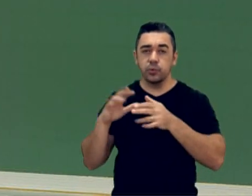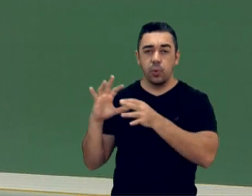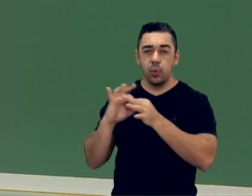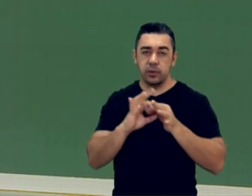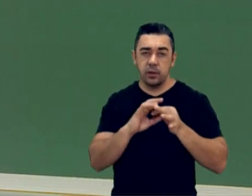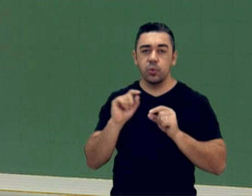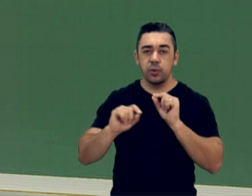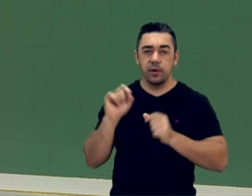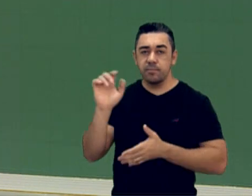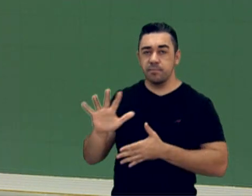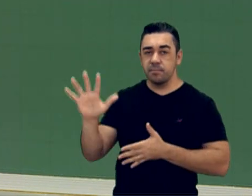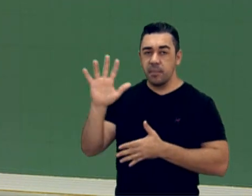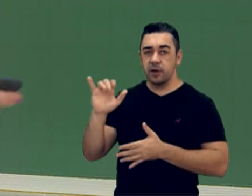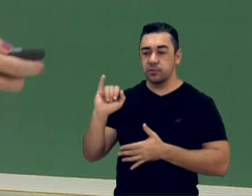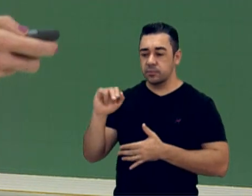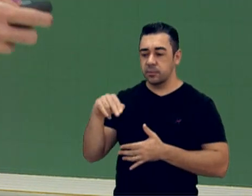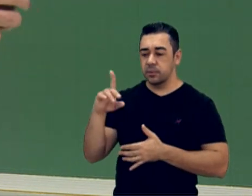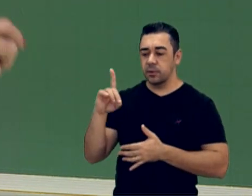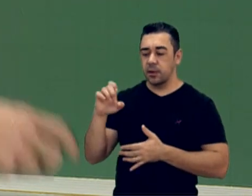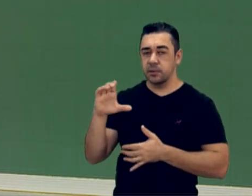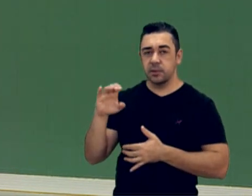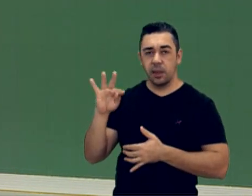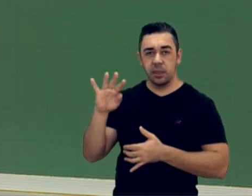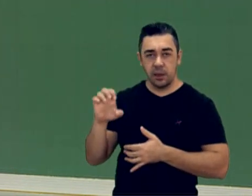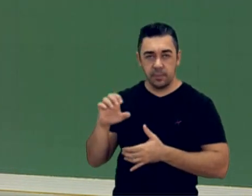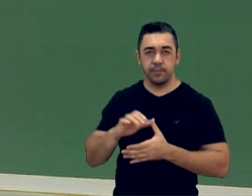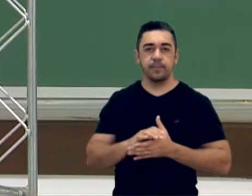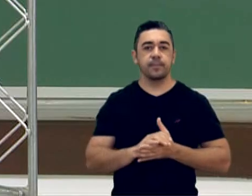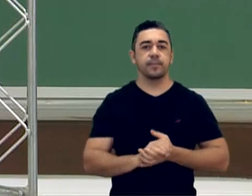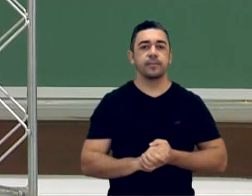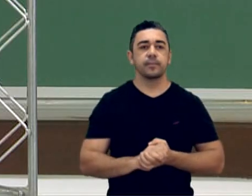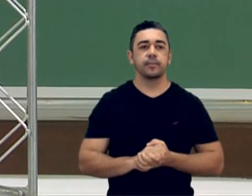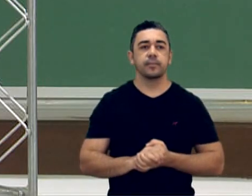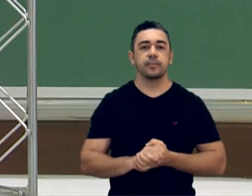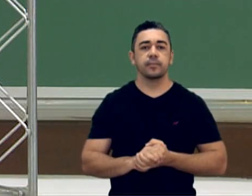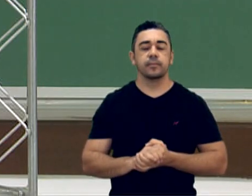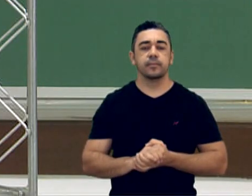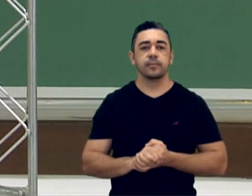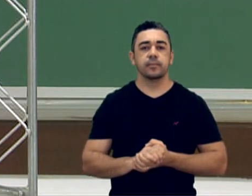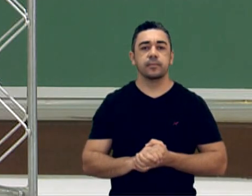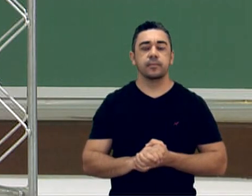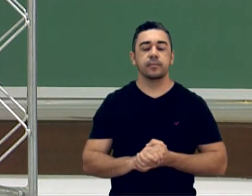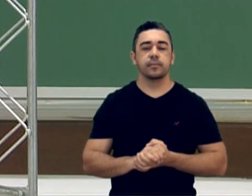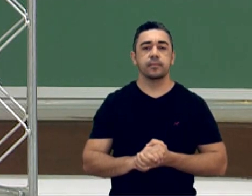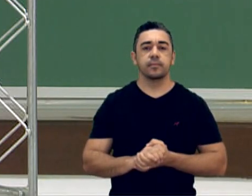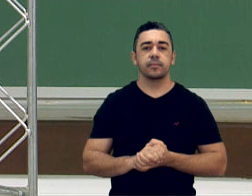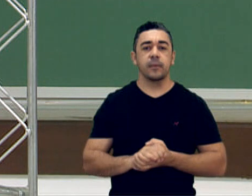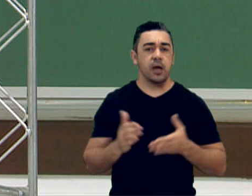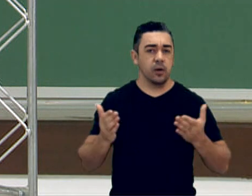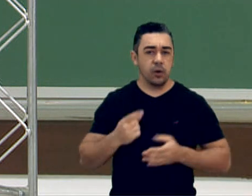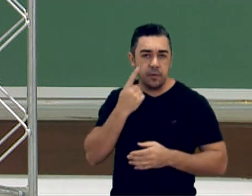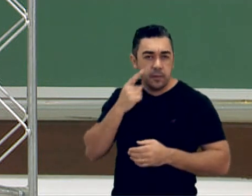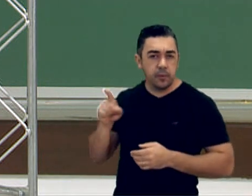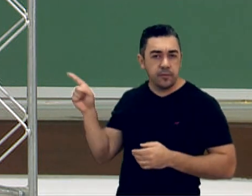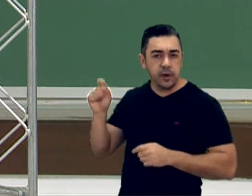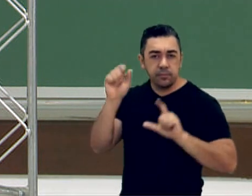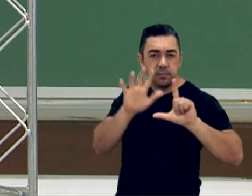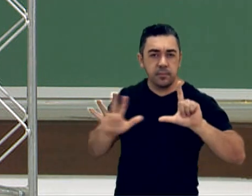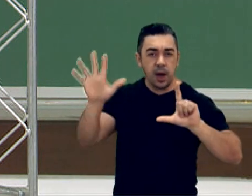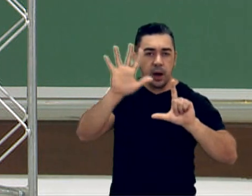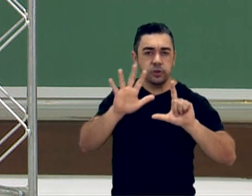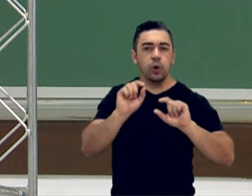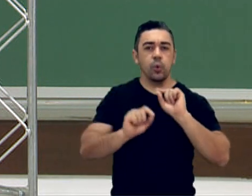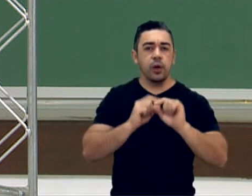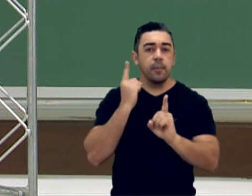figuras indecentes, ok? How to spot fake news? Então agora a gente vai falar um pouquinho